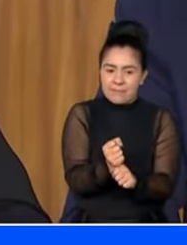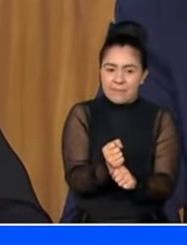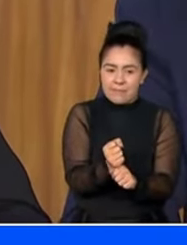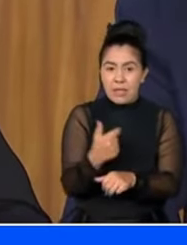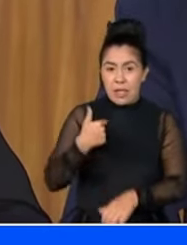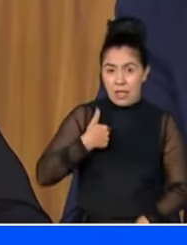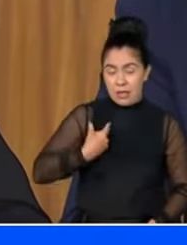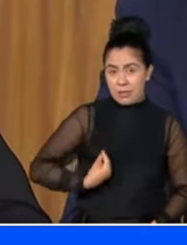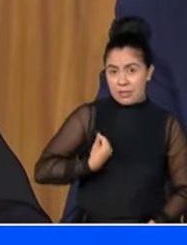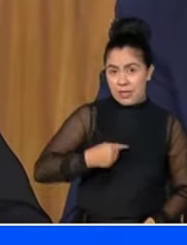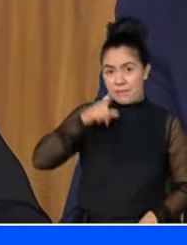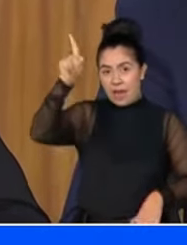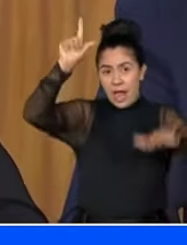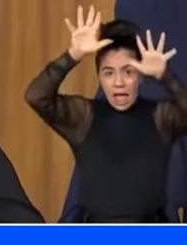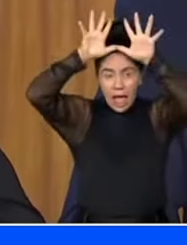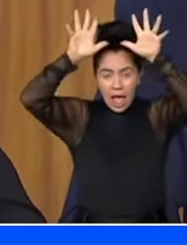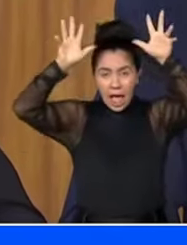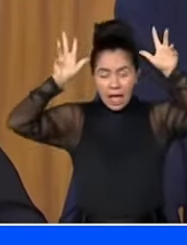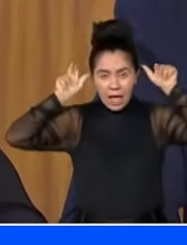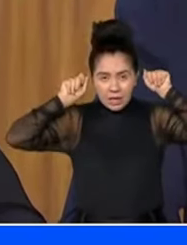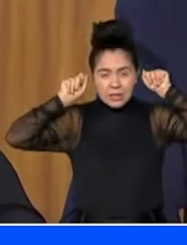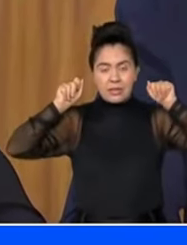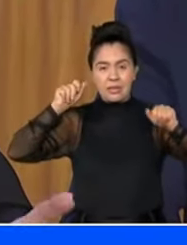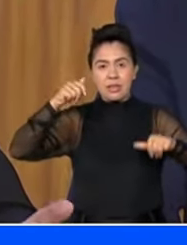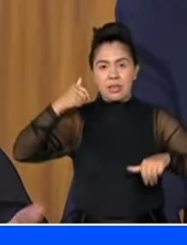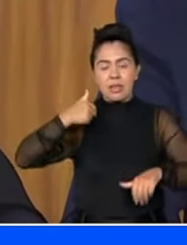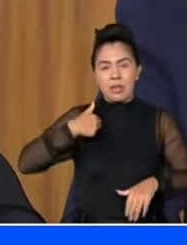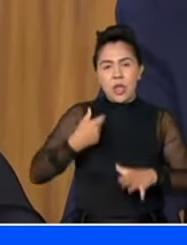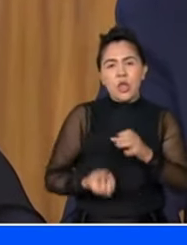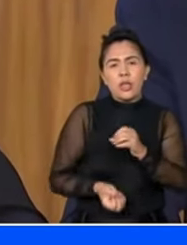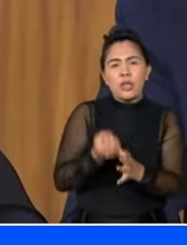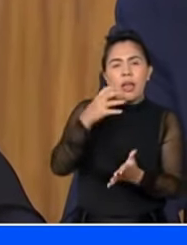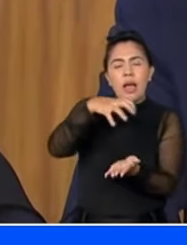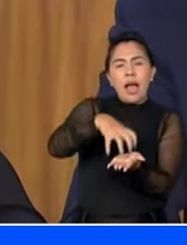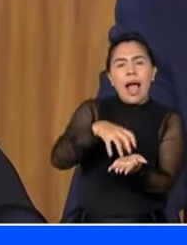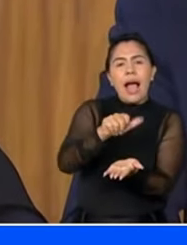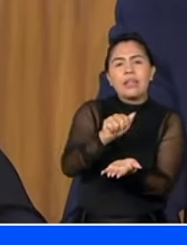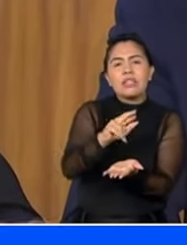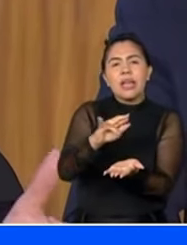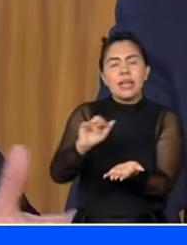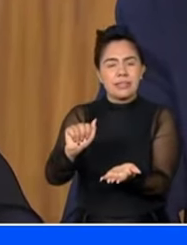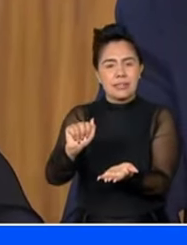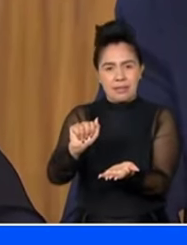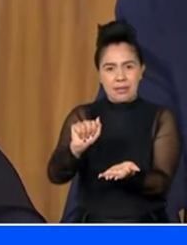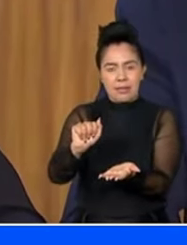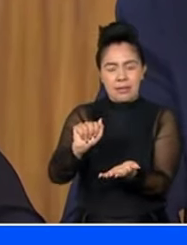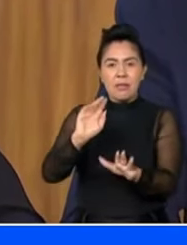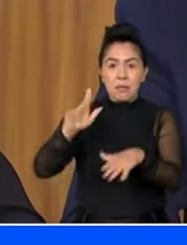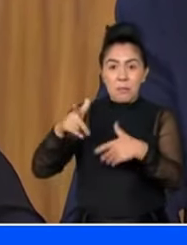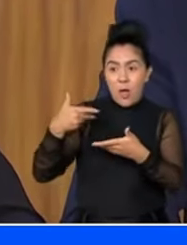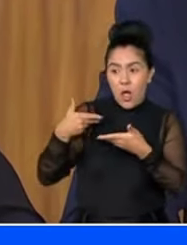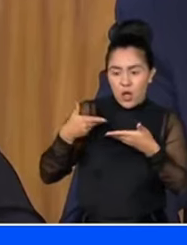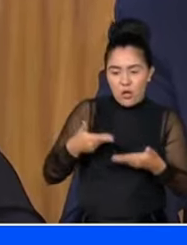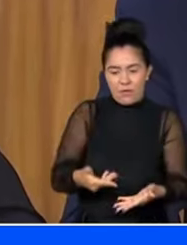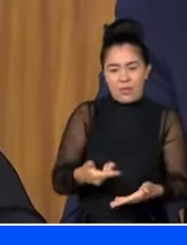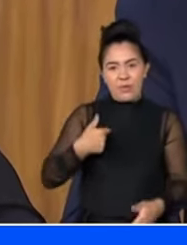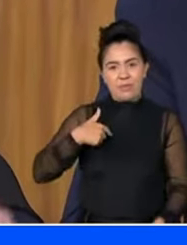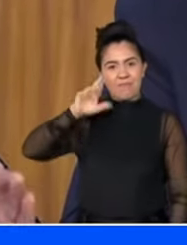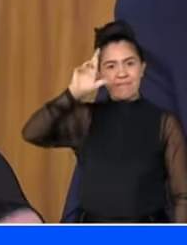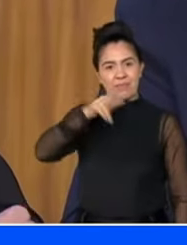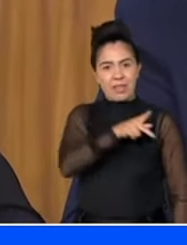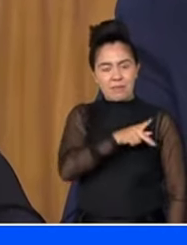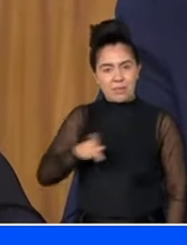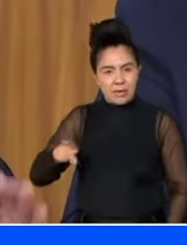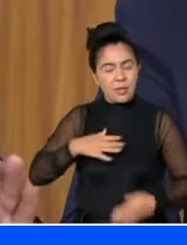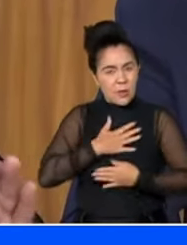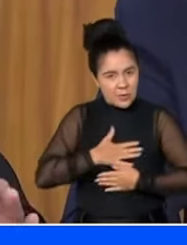quando era governador, nessa mesma data, a Agência de Negócio do Acre, que é pequena, modesta. E depois o senhor me convida para vir presidir a Apex. E eu queria dizer, o